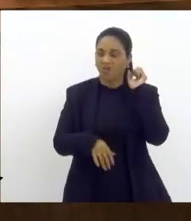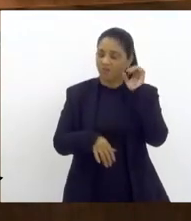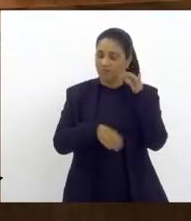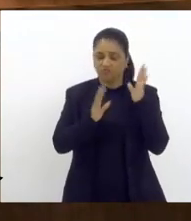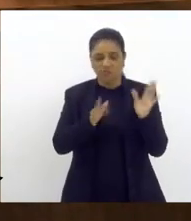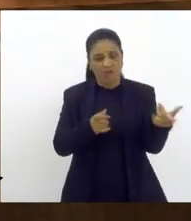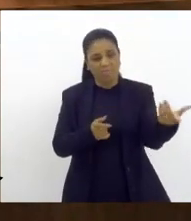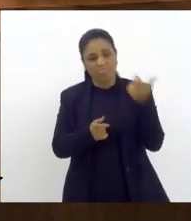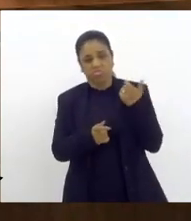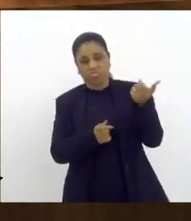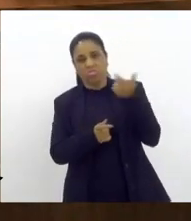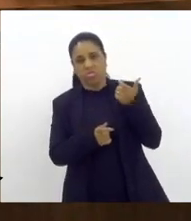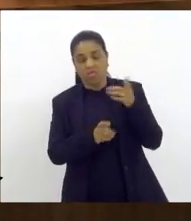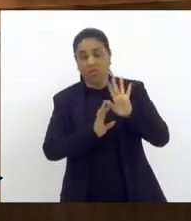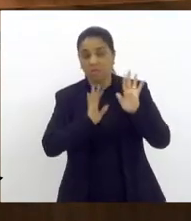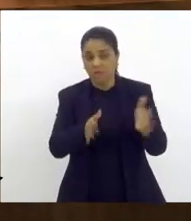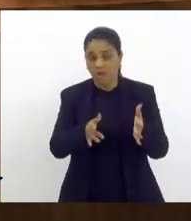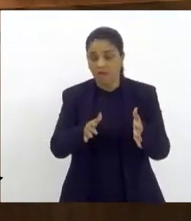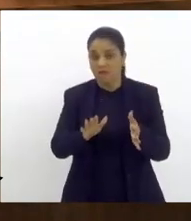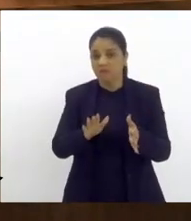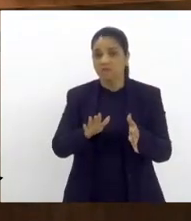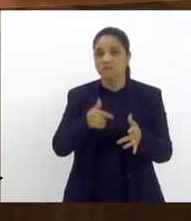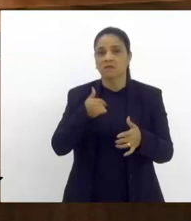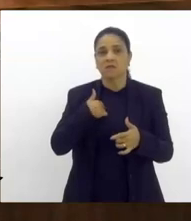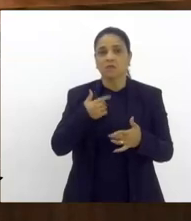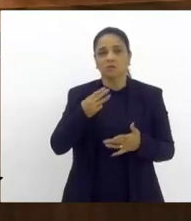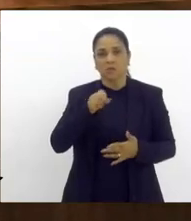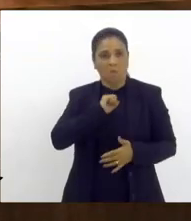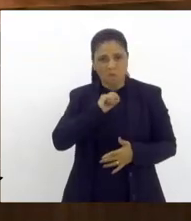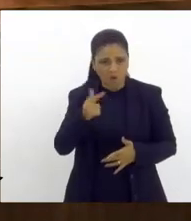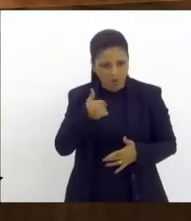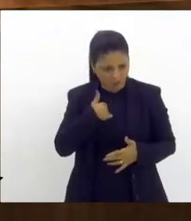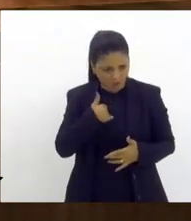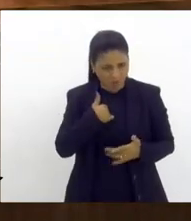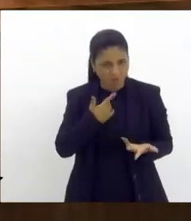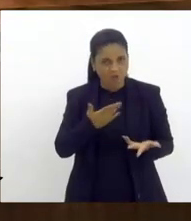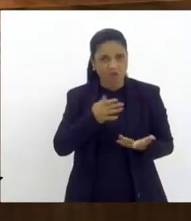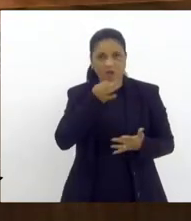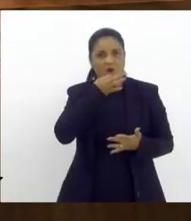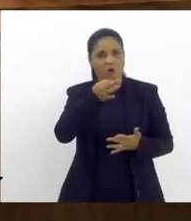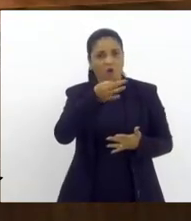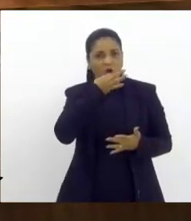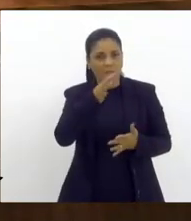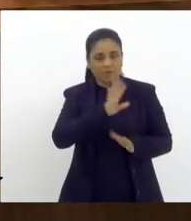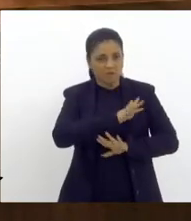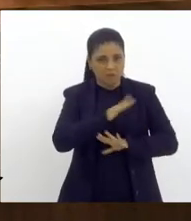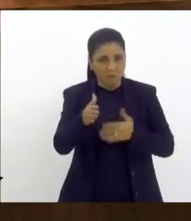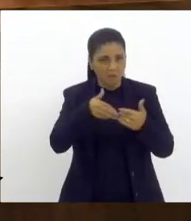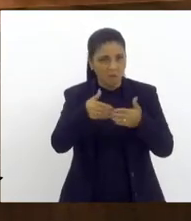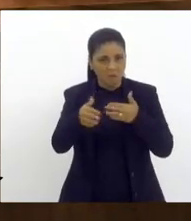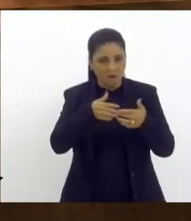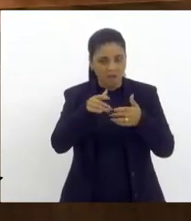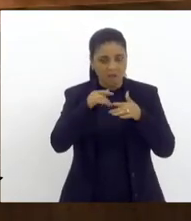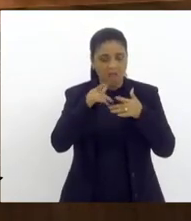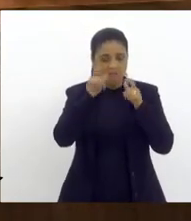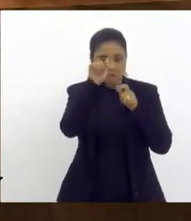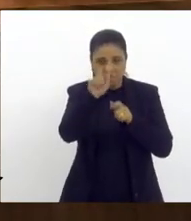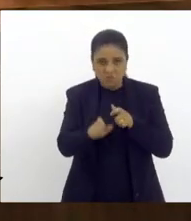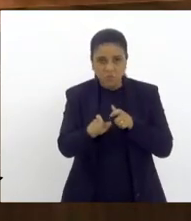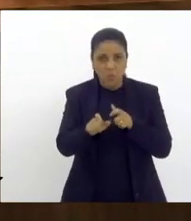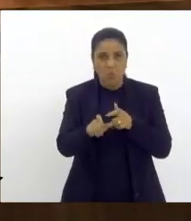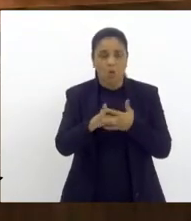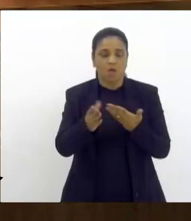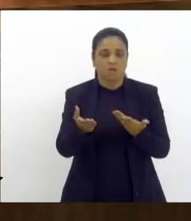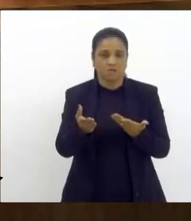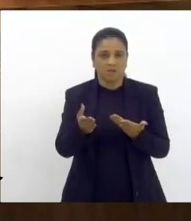deles mas deixa eu registrado que não tem envergadura moral expõe a sua opinião diretamente na pessoa física de forma incisiva